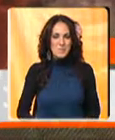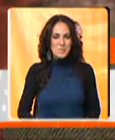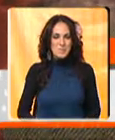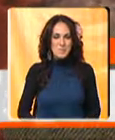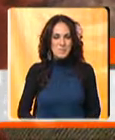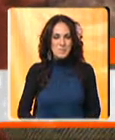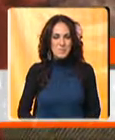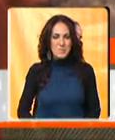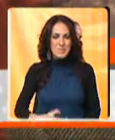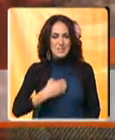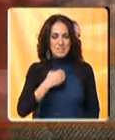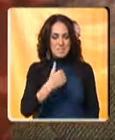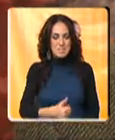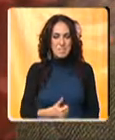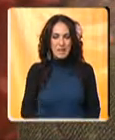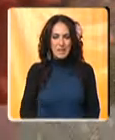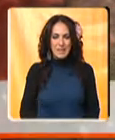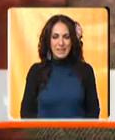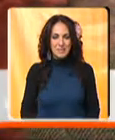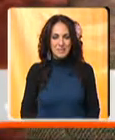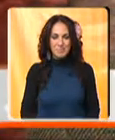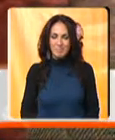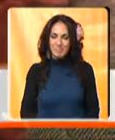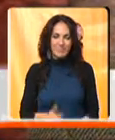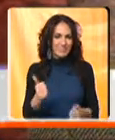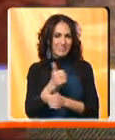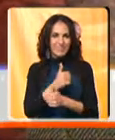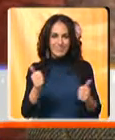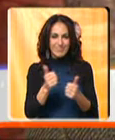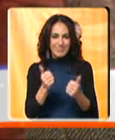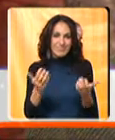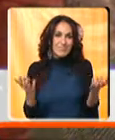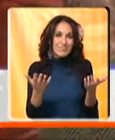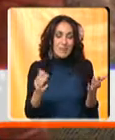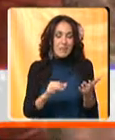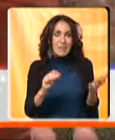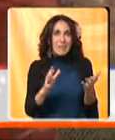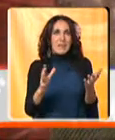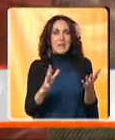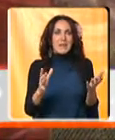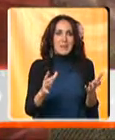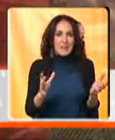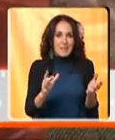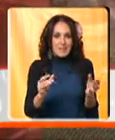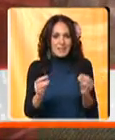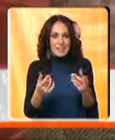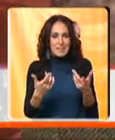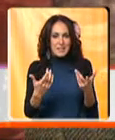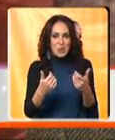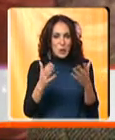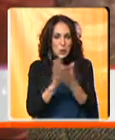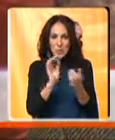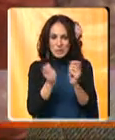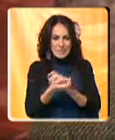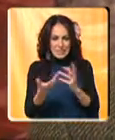Está melhor aí. Sinto-me muito bem. Foi muito bom, ainda, quer dizer, ainda não está visível todas as